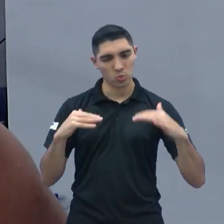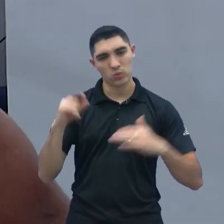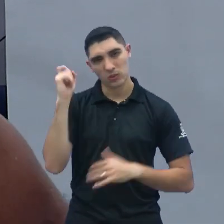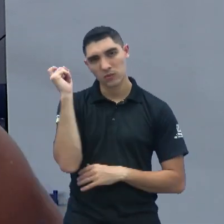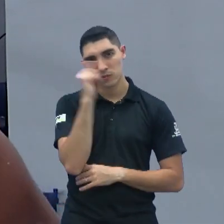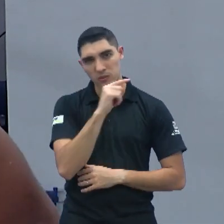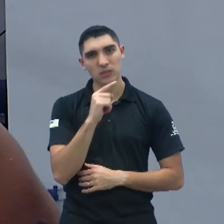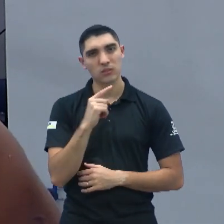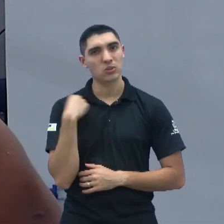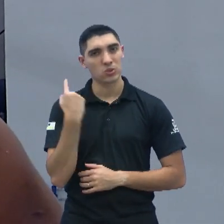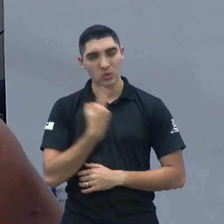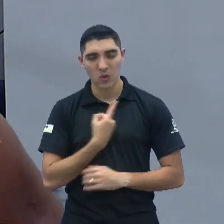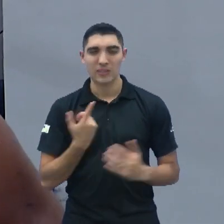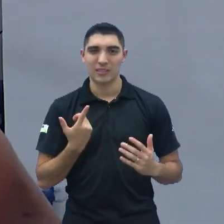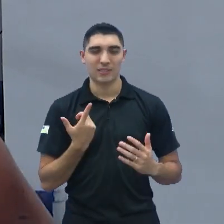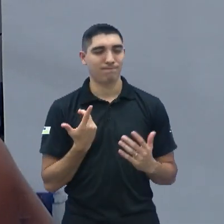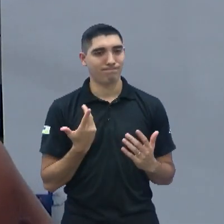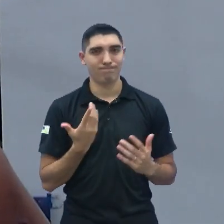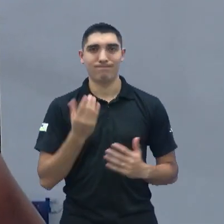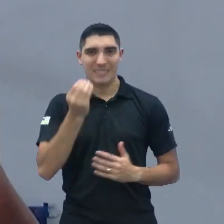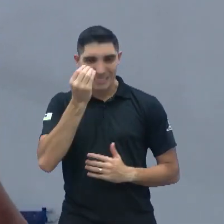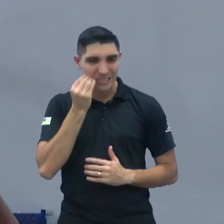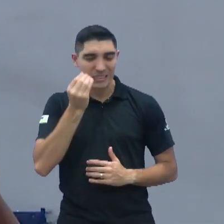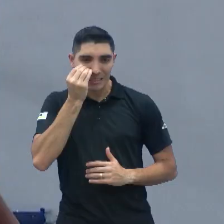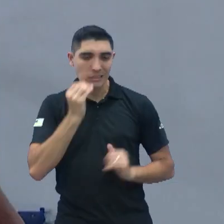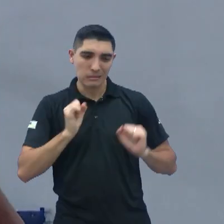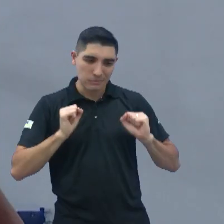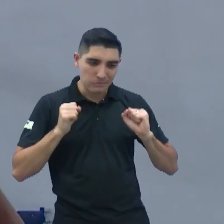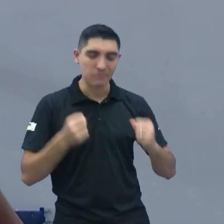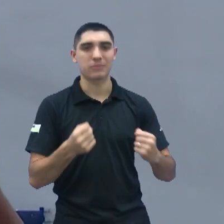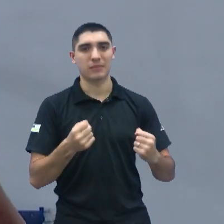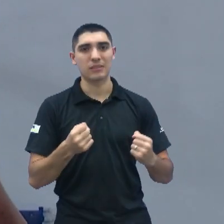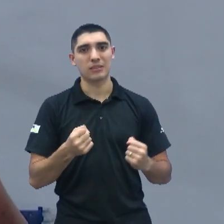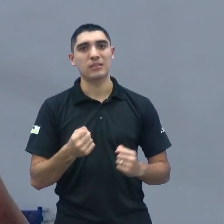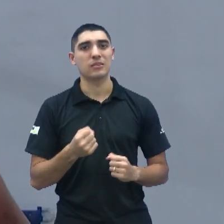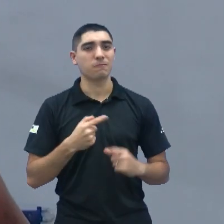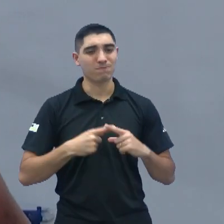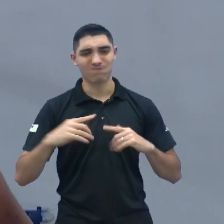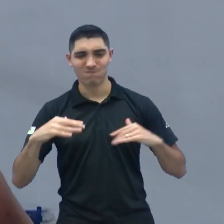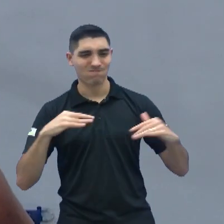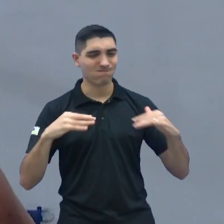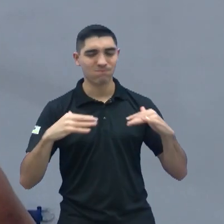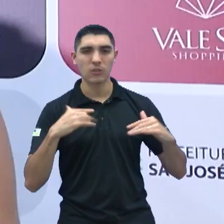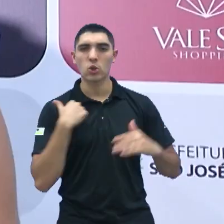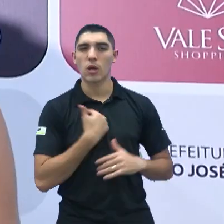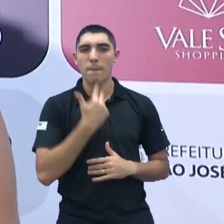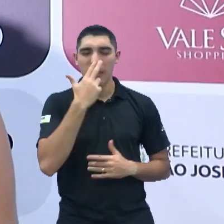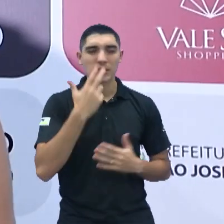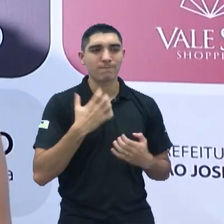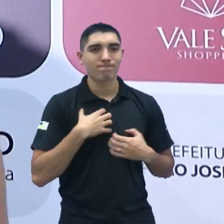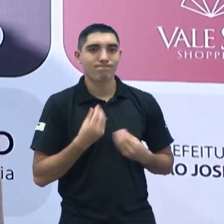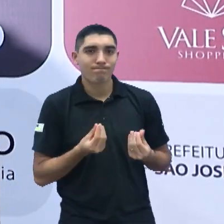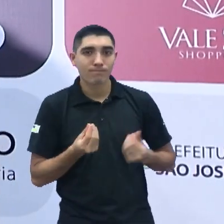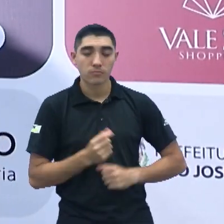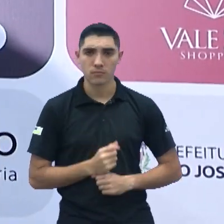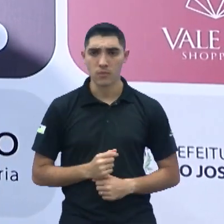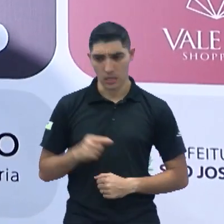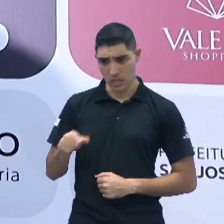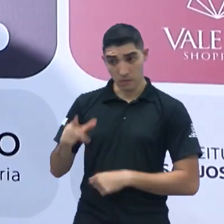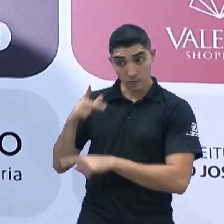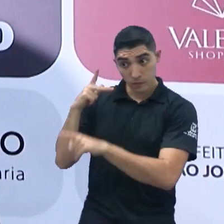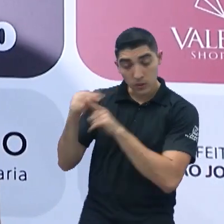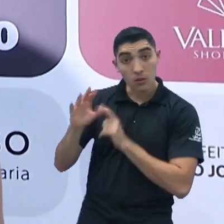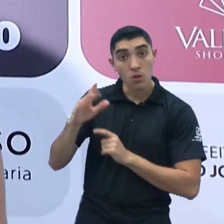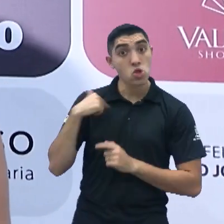que jogar talvez o triplo do que a gente estava jogando para a gente tentar chegar perto. Não apenas a vitória, a forma como a gente